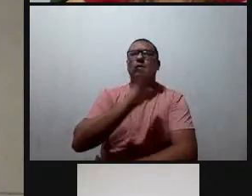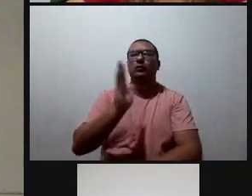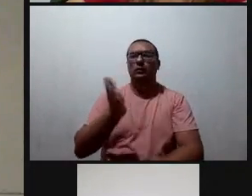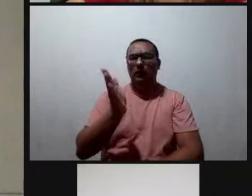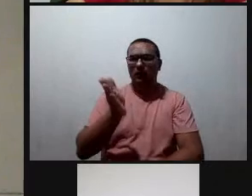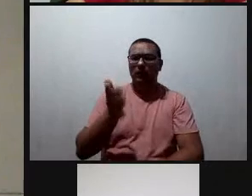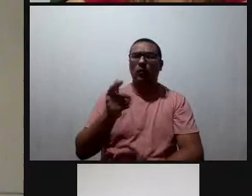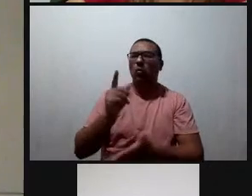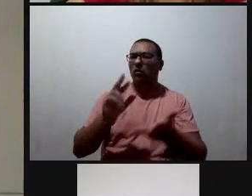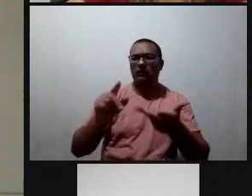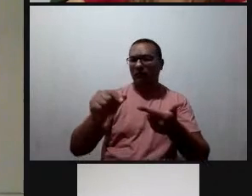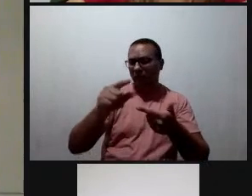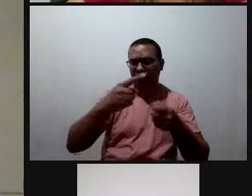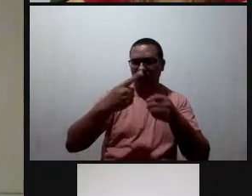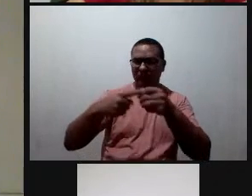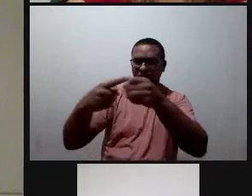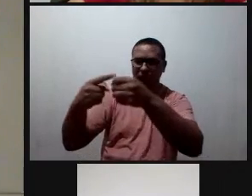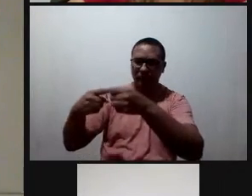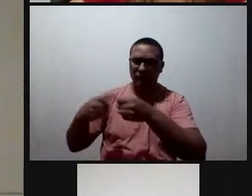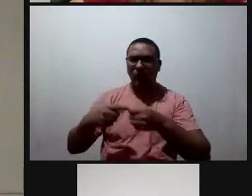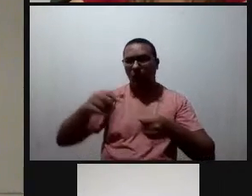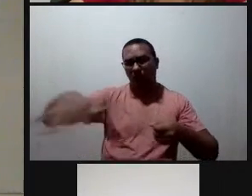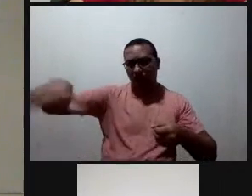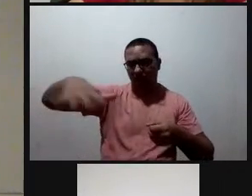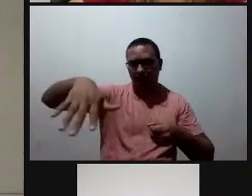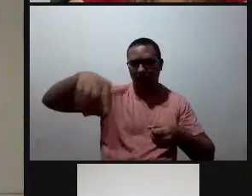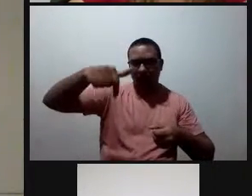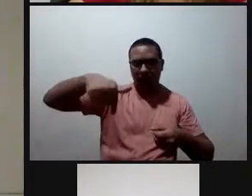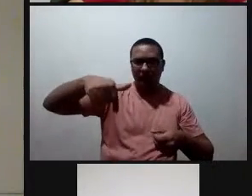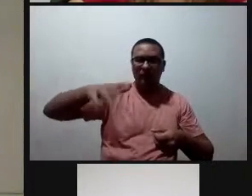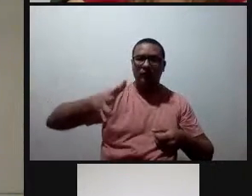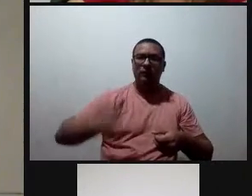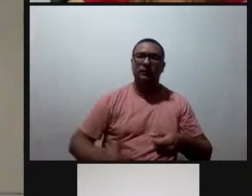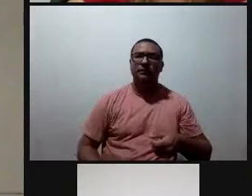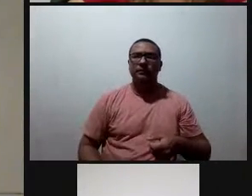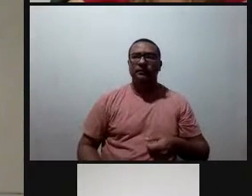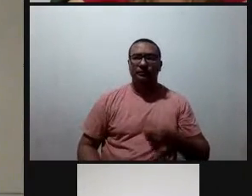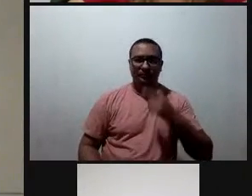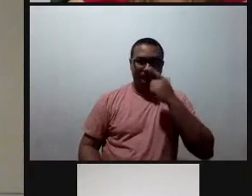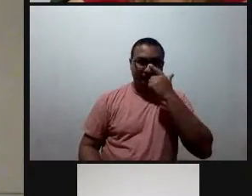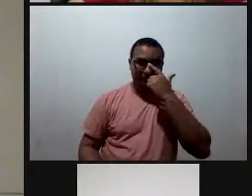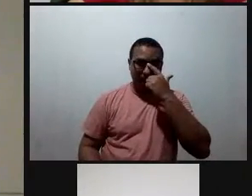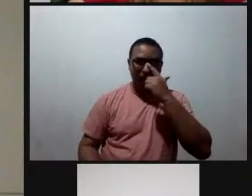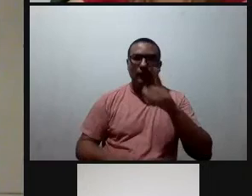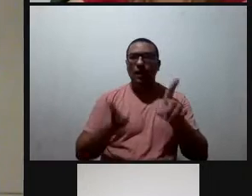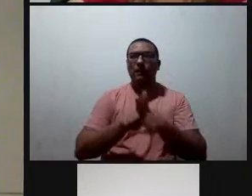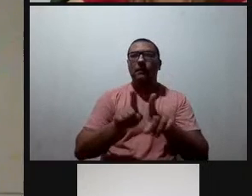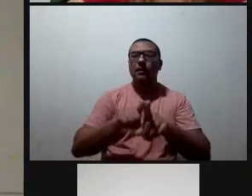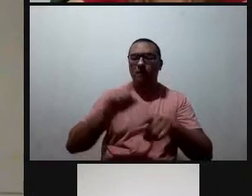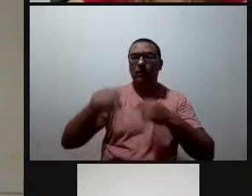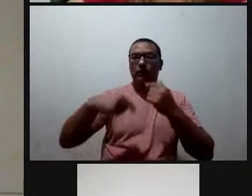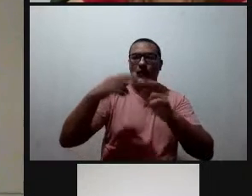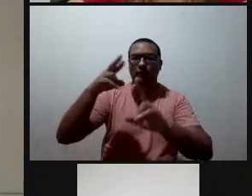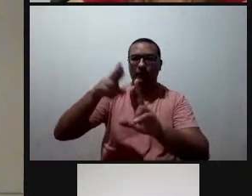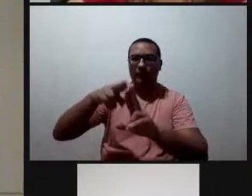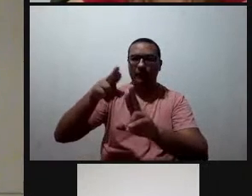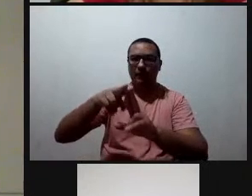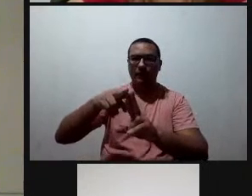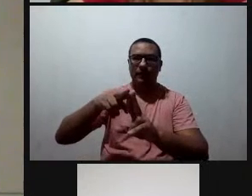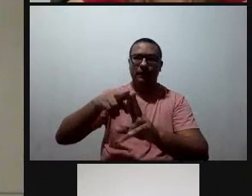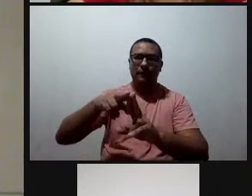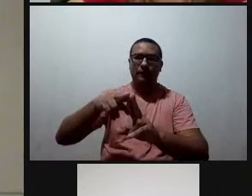temos feito em diversas regiões de Santa Catarina, e eu queria fazer, ao final, só a referência à Ponte Hercílio,